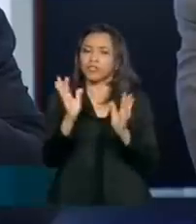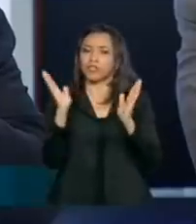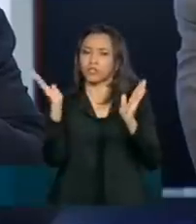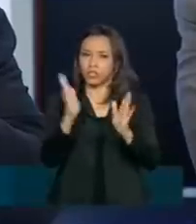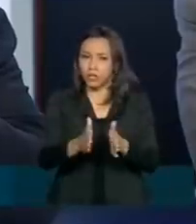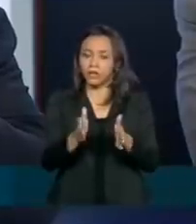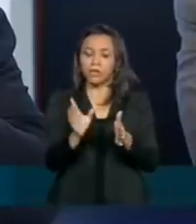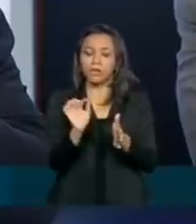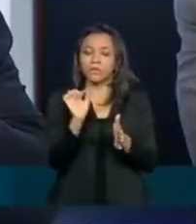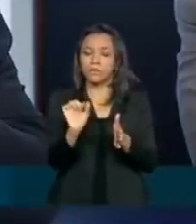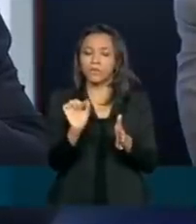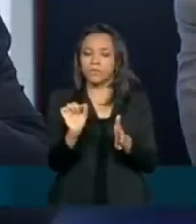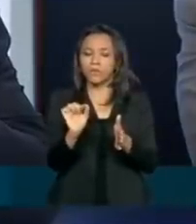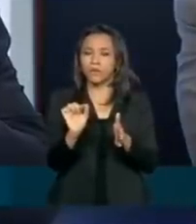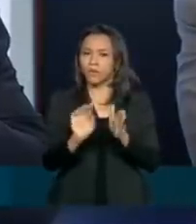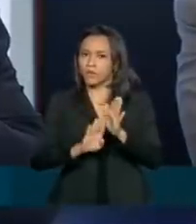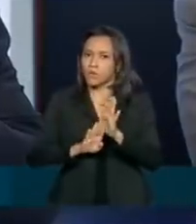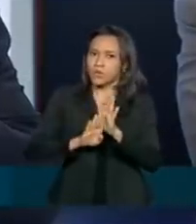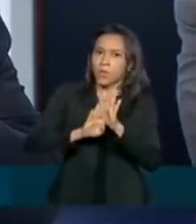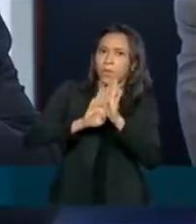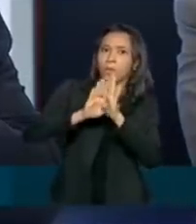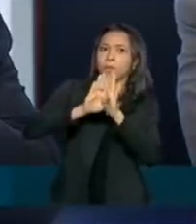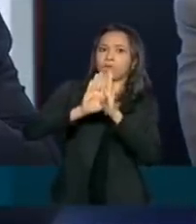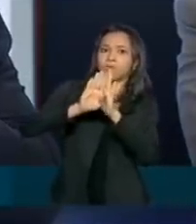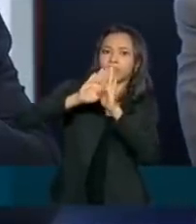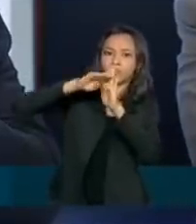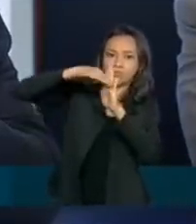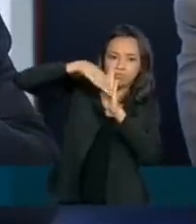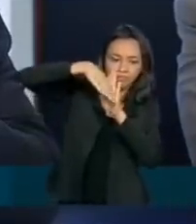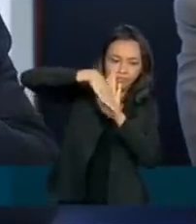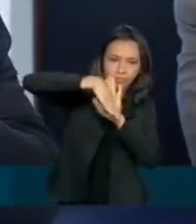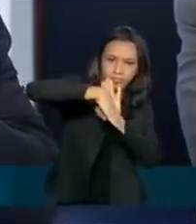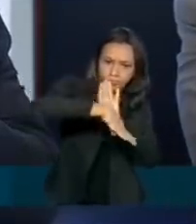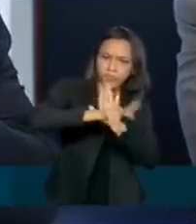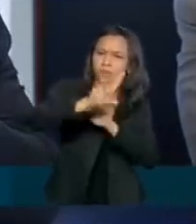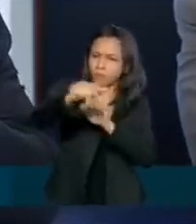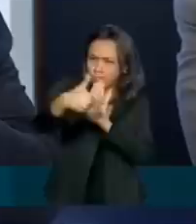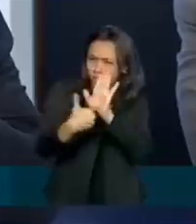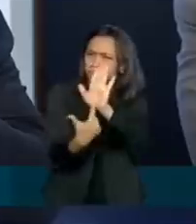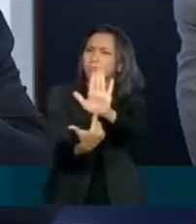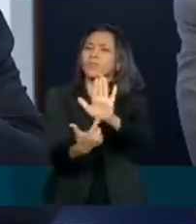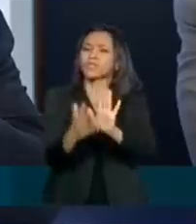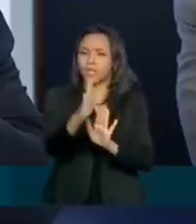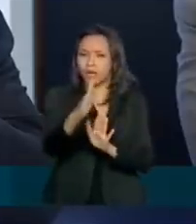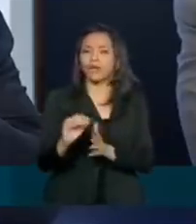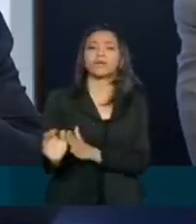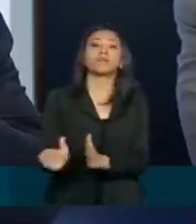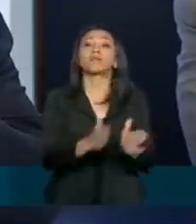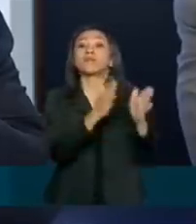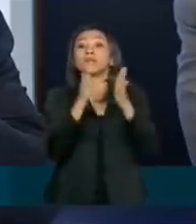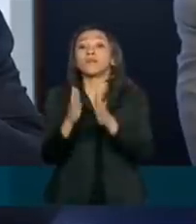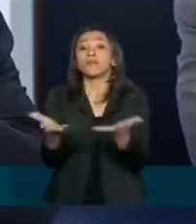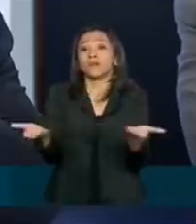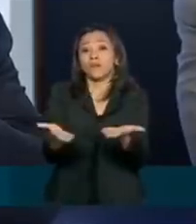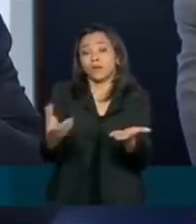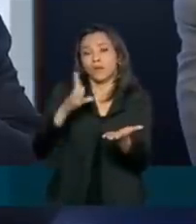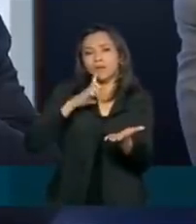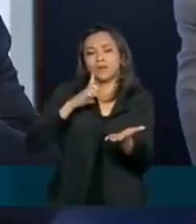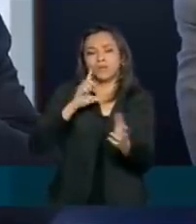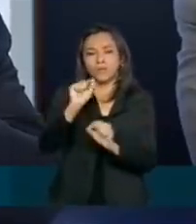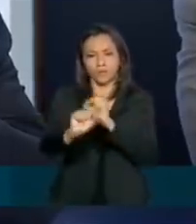subiu e já desceu, e nós temos as curvas todas para mostrar, e agora nós temos um